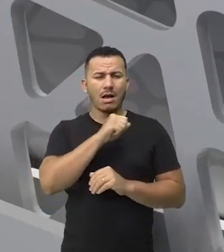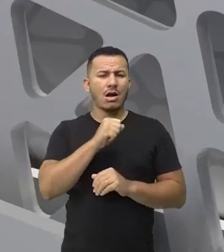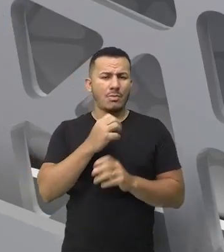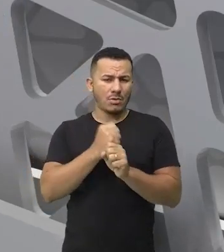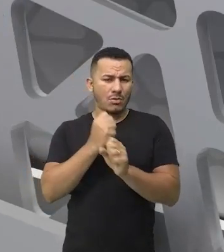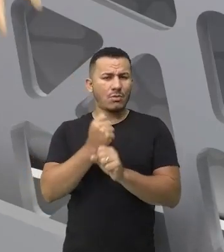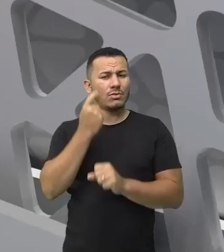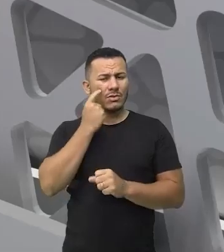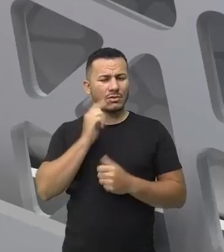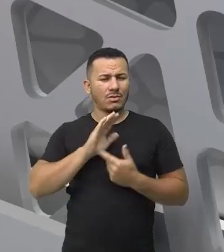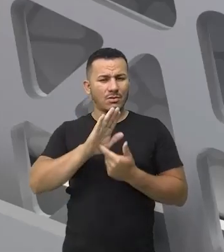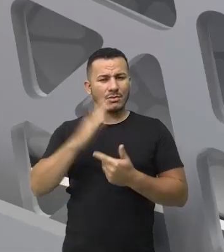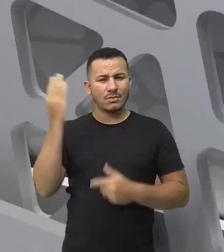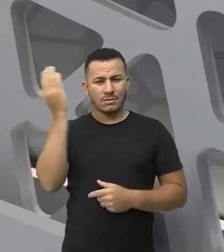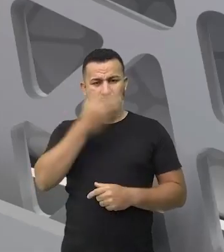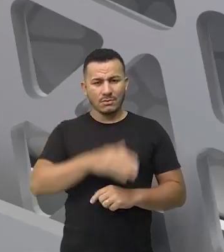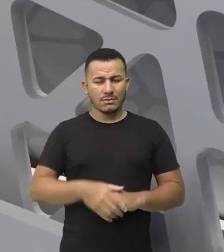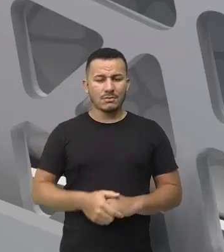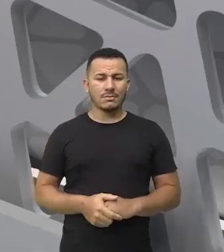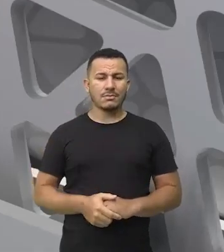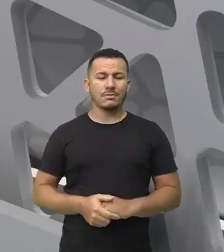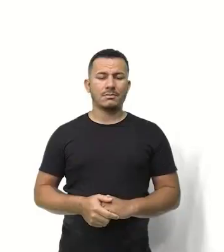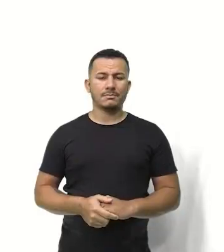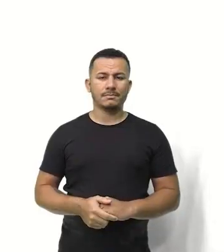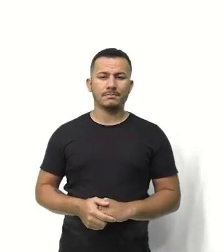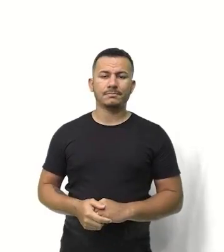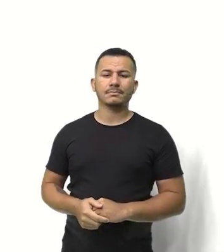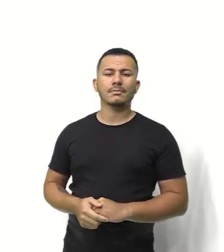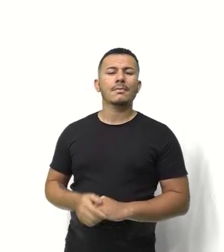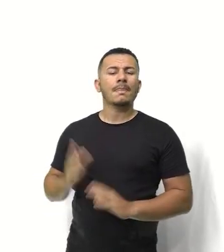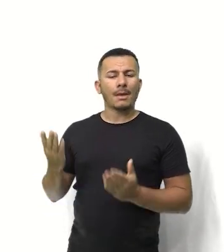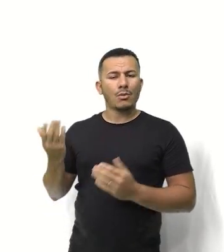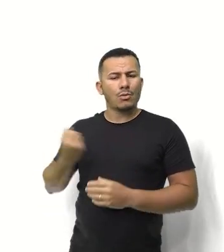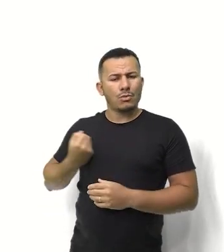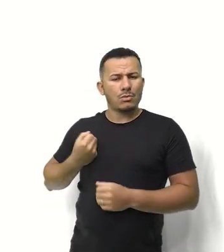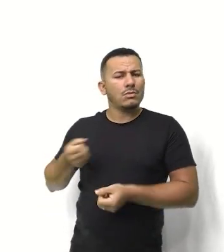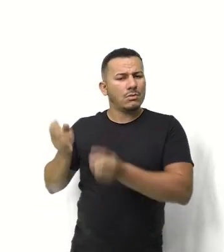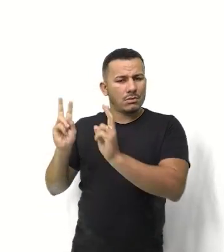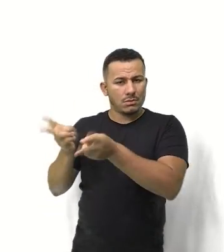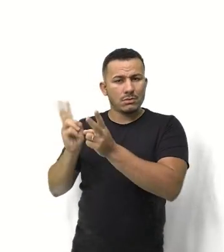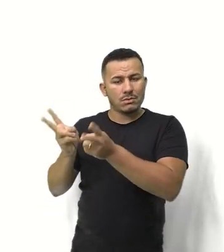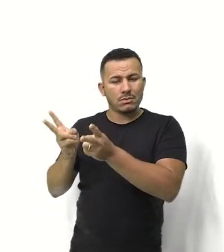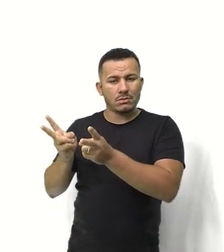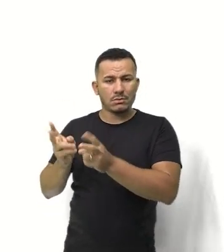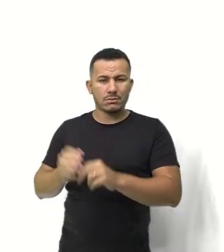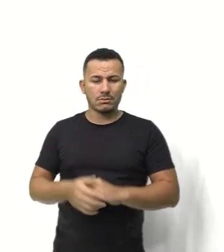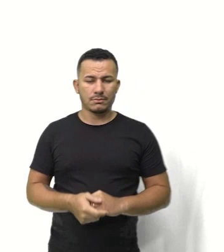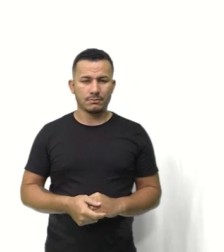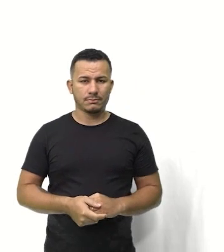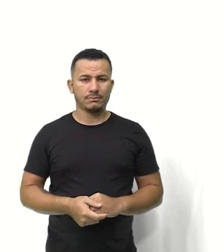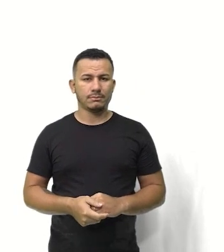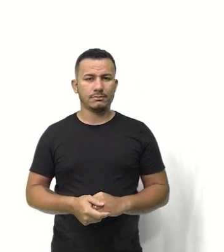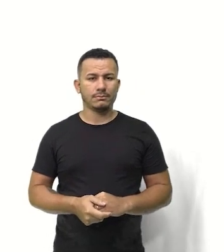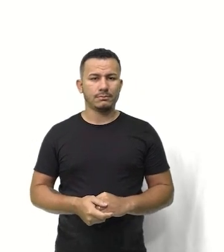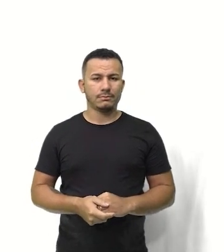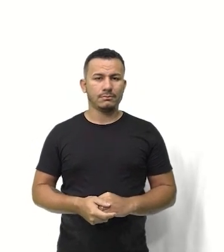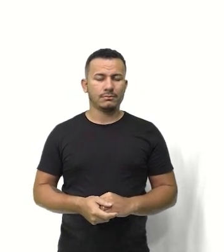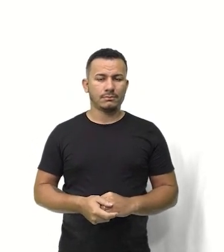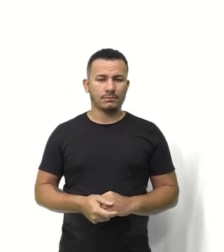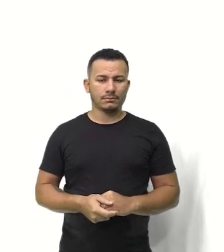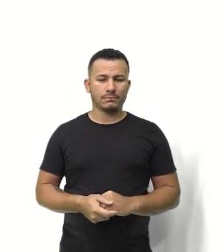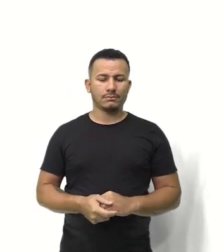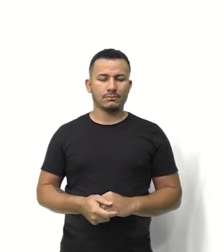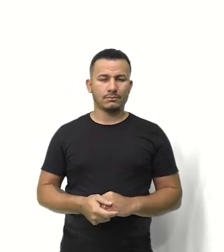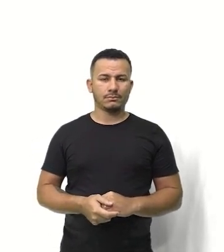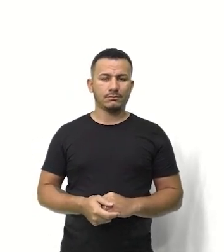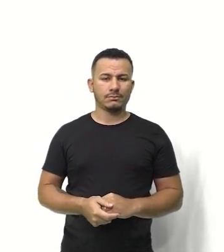como que é isso, professor Ademir? Vem comigo, olha só. Então, nós temos os mesmos exemplos, beleza? Olha só, eu vou pegar o